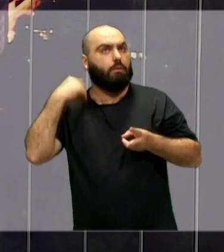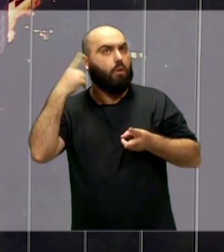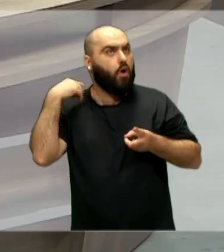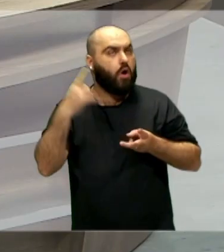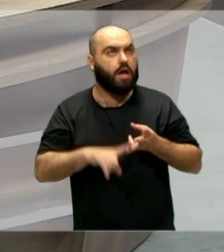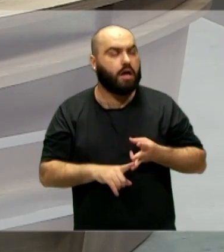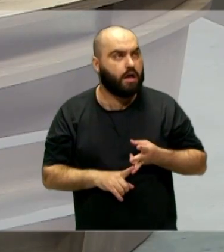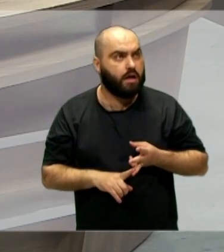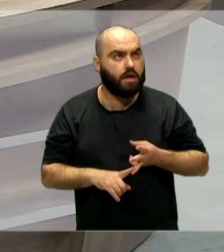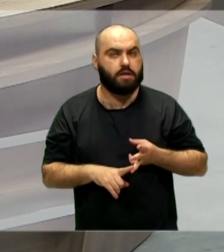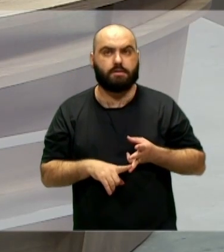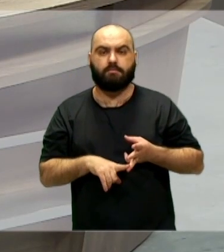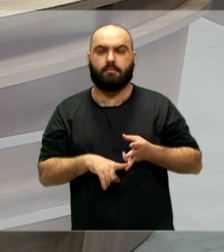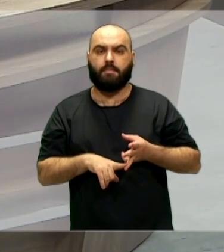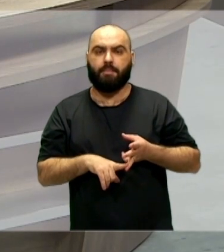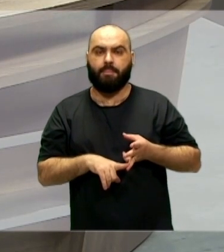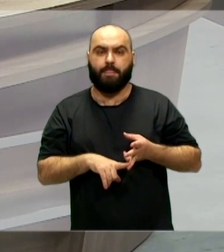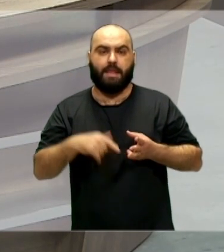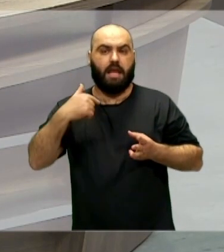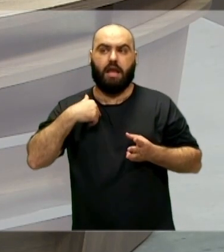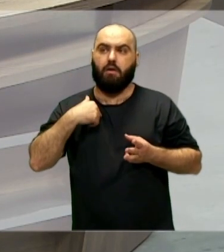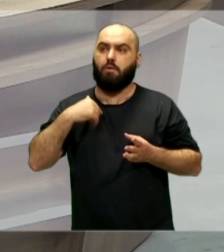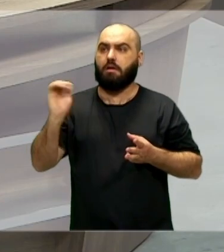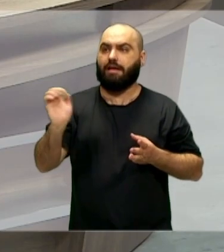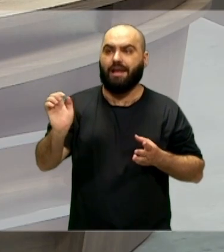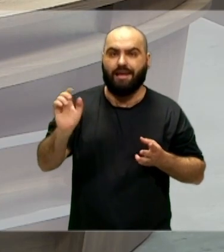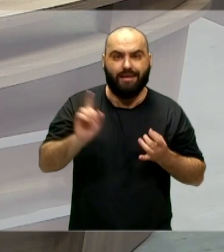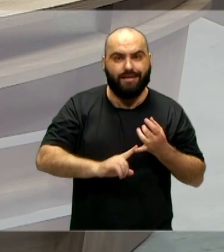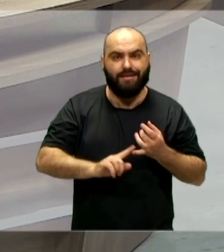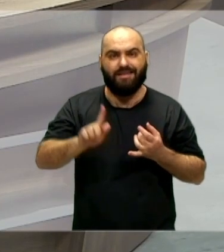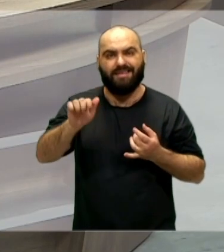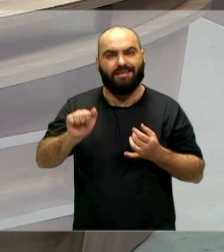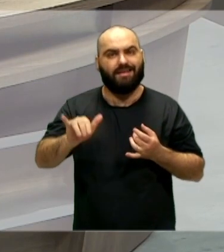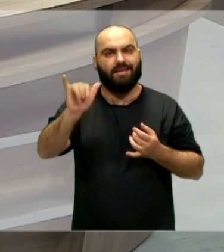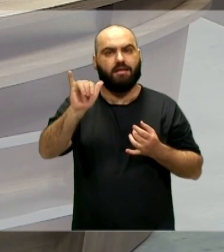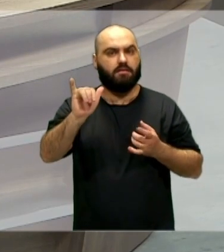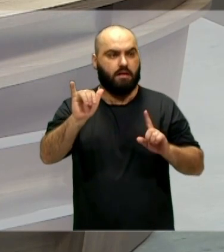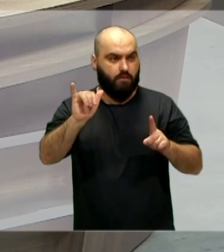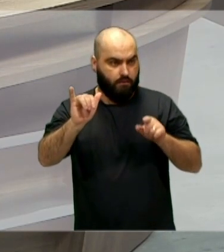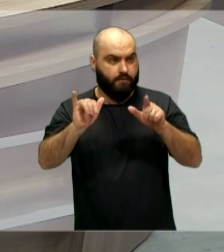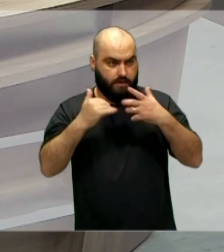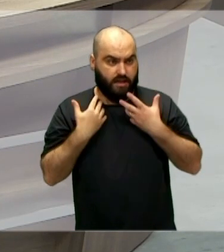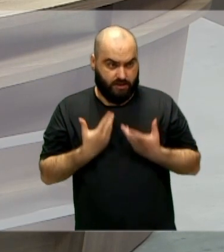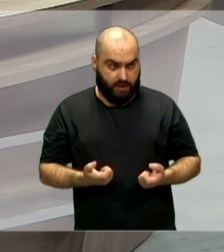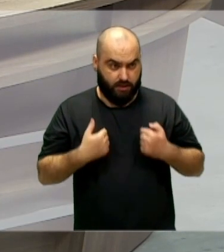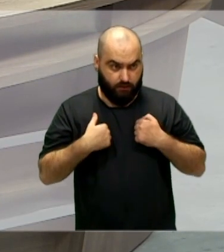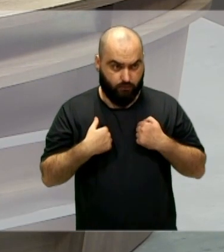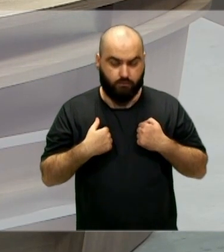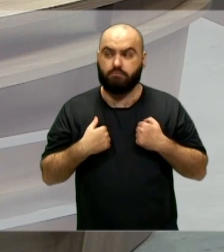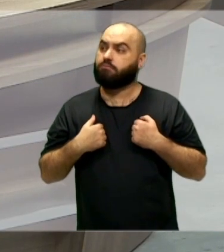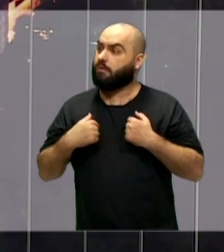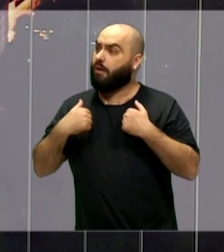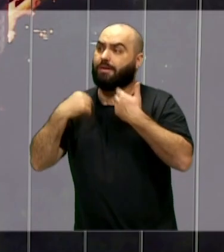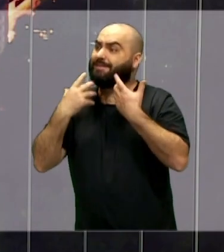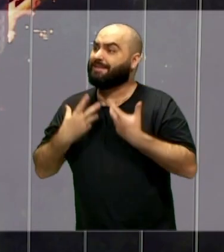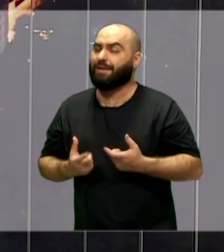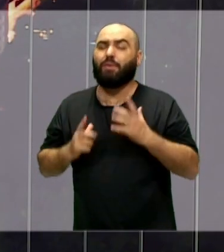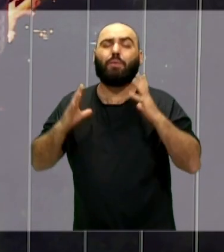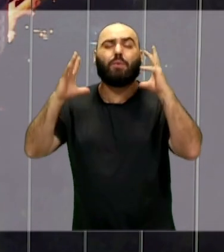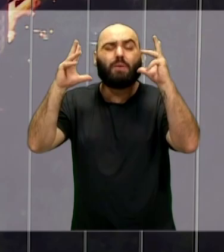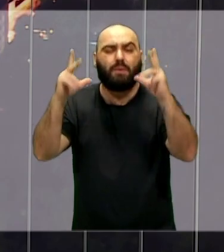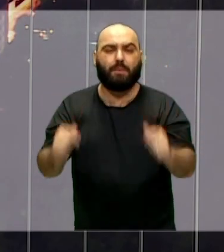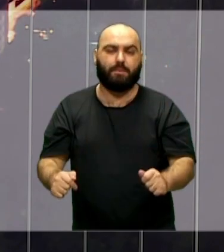louca, você não vai dizer que na verdade eu sou gay, você vai me acolher, você vai me compreender. Então me procuram por conta